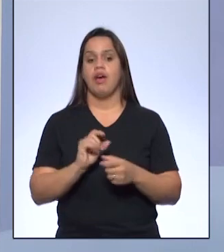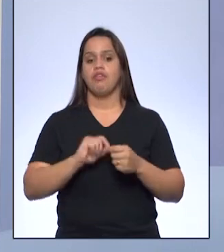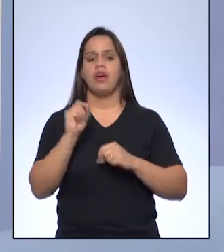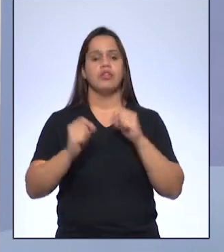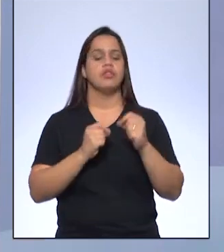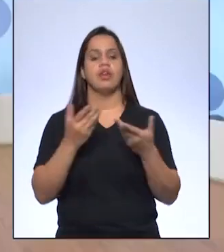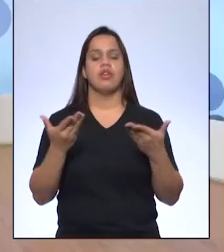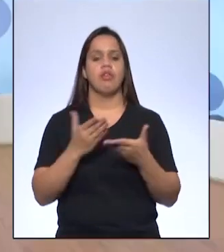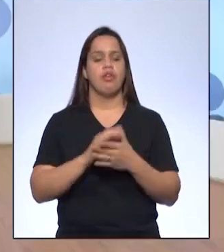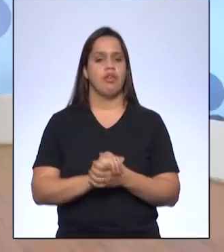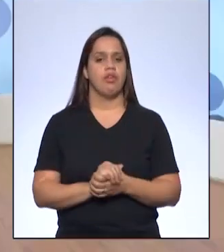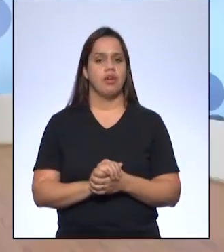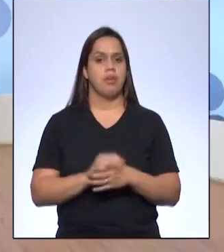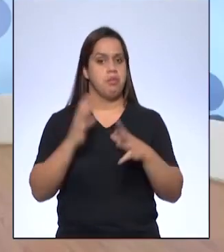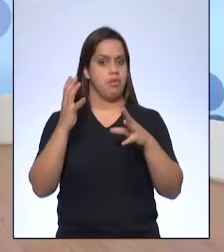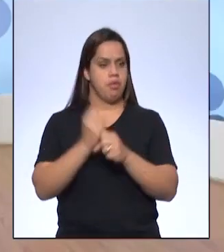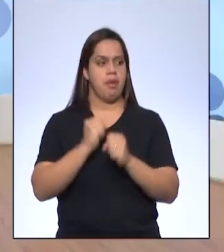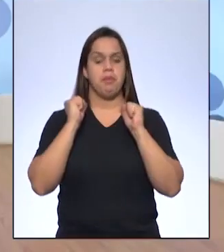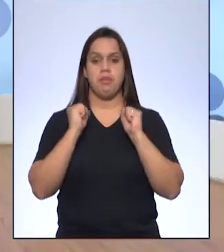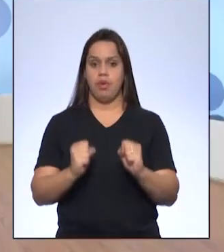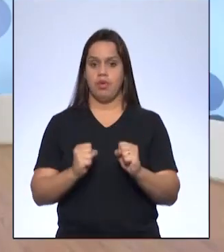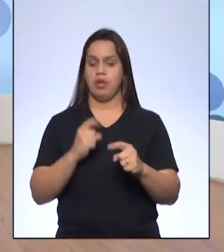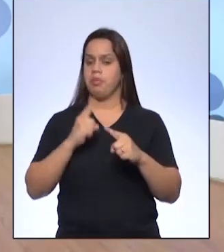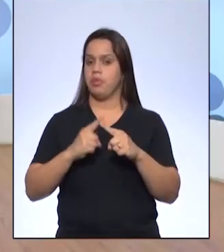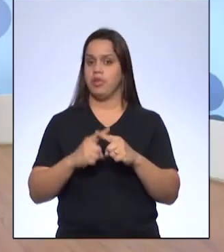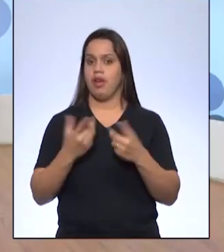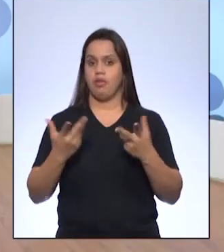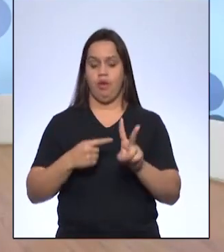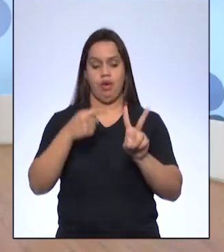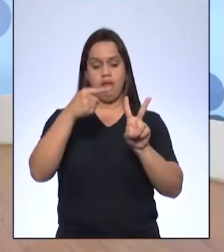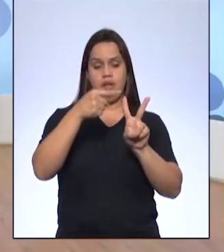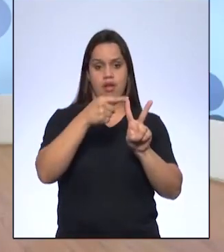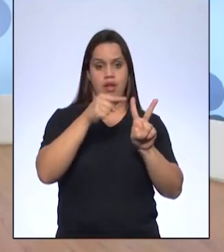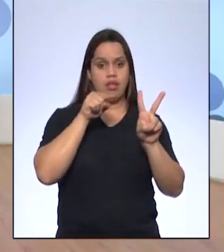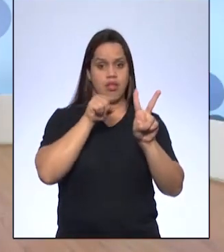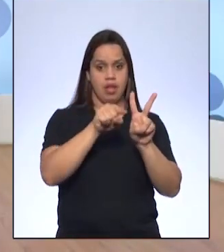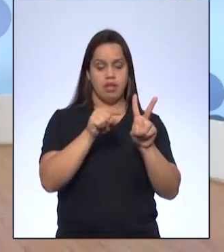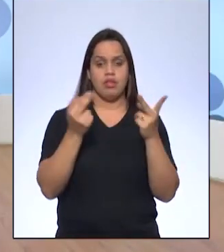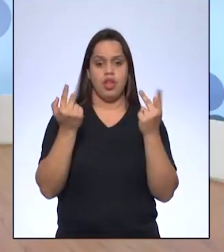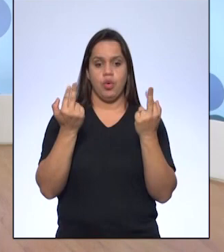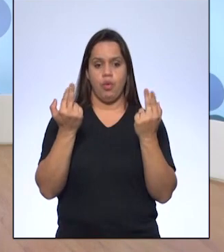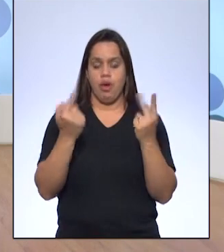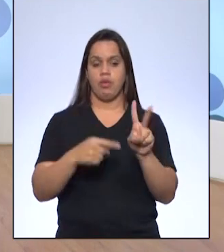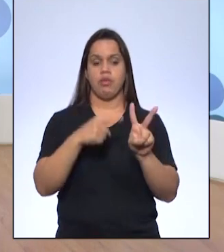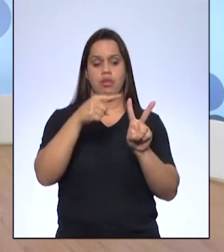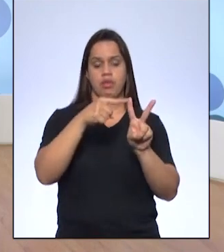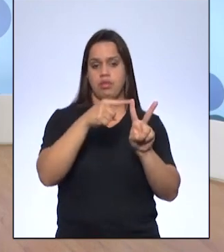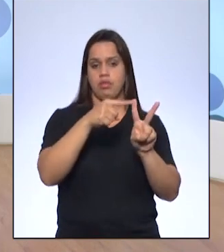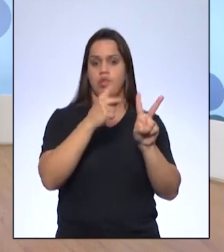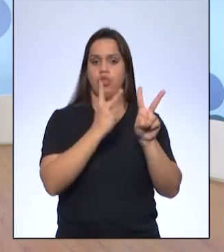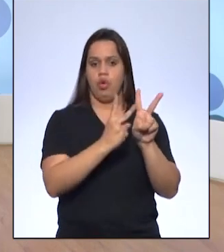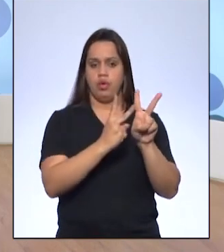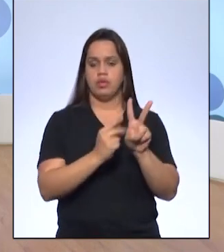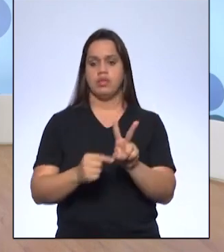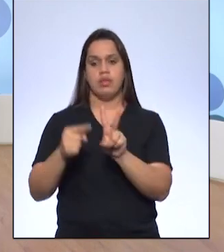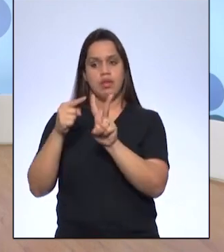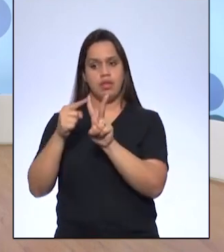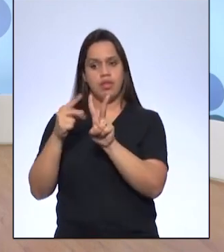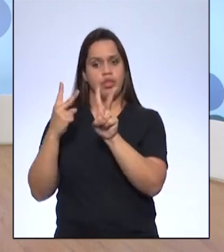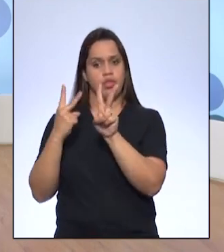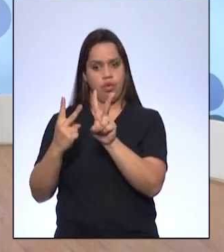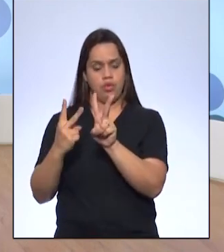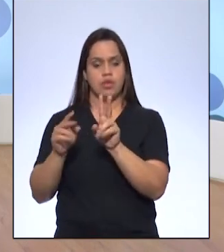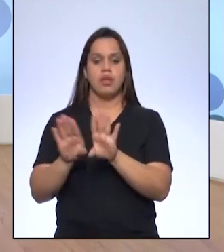Osmar? Posso, porque os radicais são semelhantes. Quais são os radicais semelhantes? Raiz quadrada de 2. 2